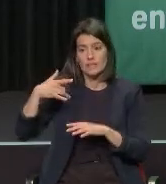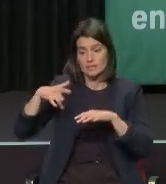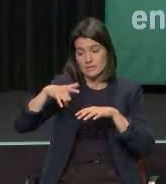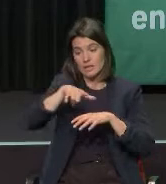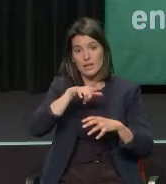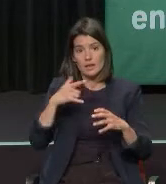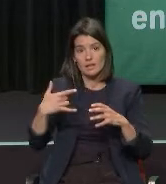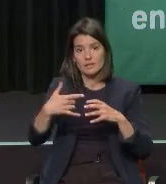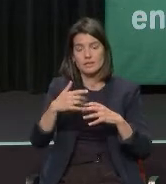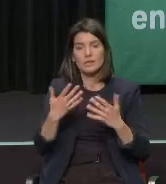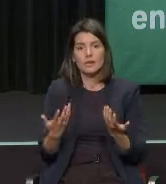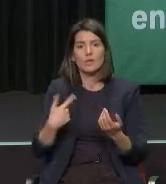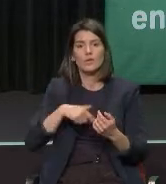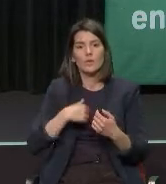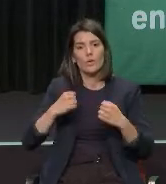assinado.